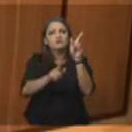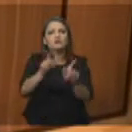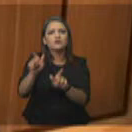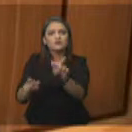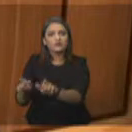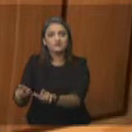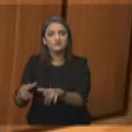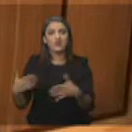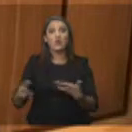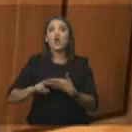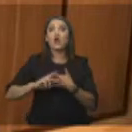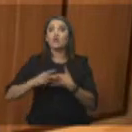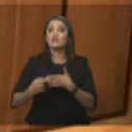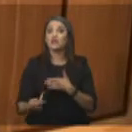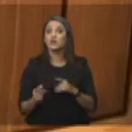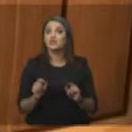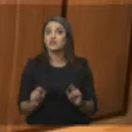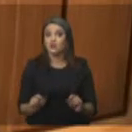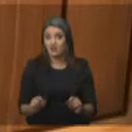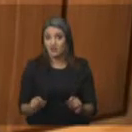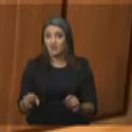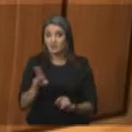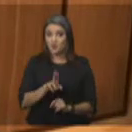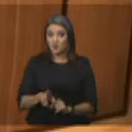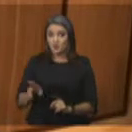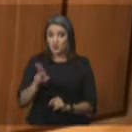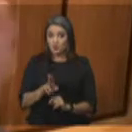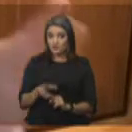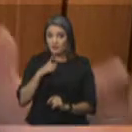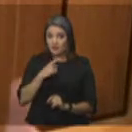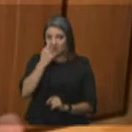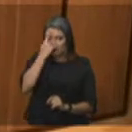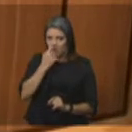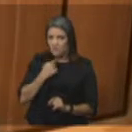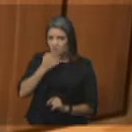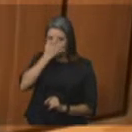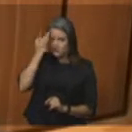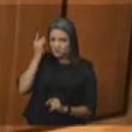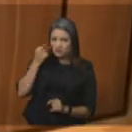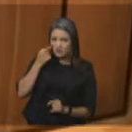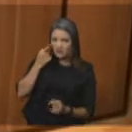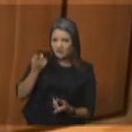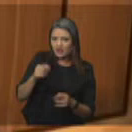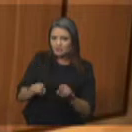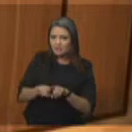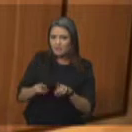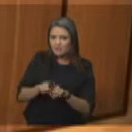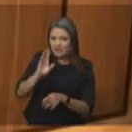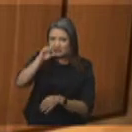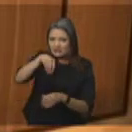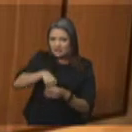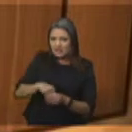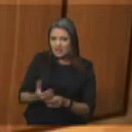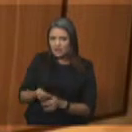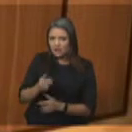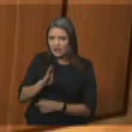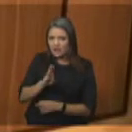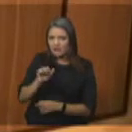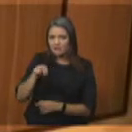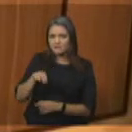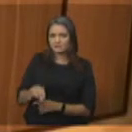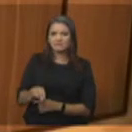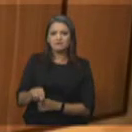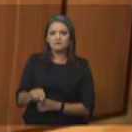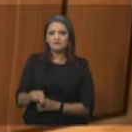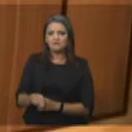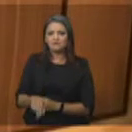A consequente utilização desses dados para formações de perfis de indivíduo, execução administrativa dentro das competências da ABIN, não parece